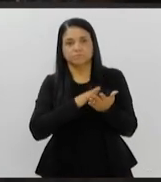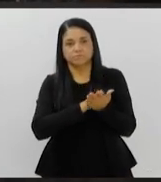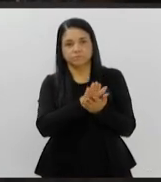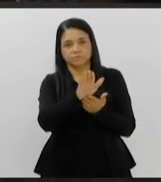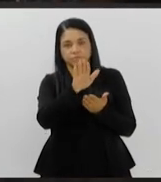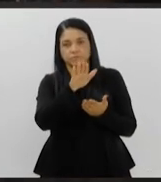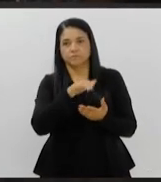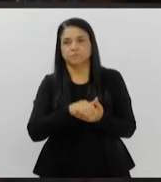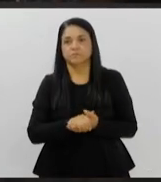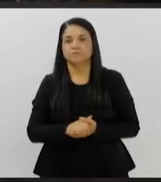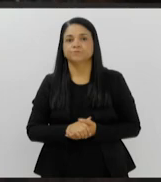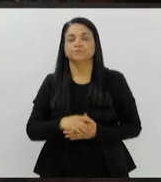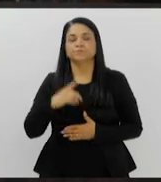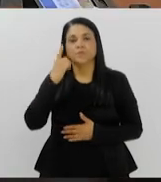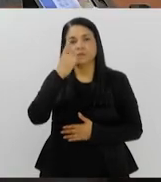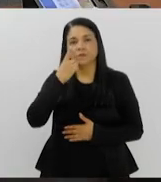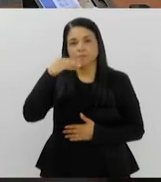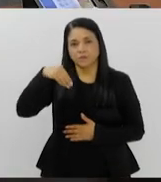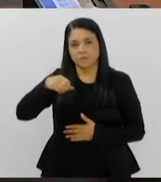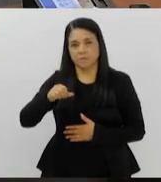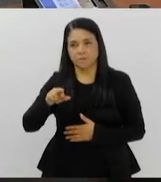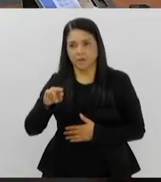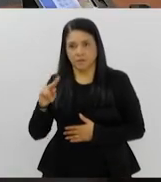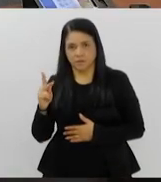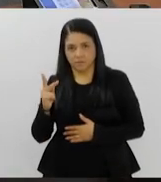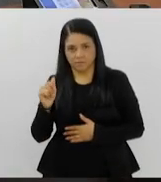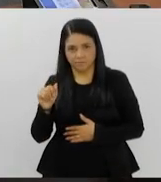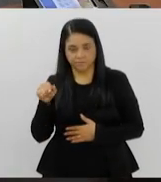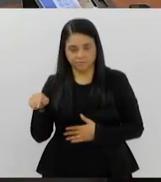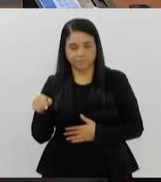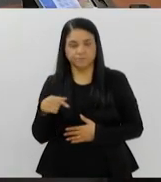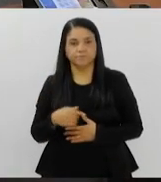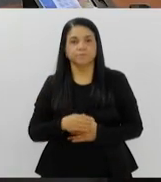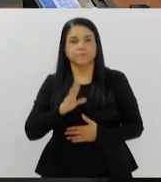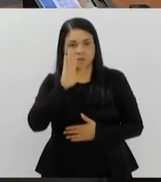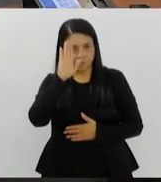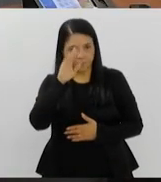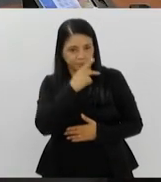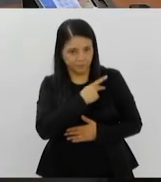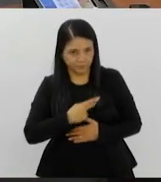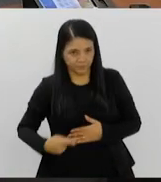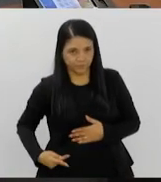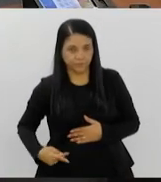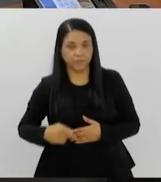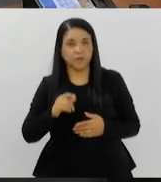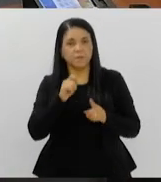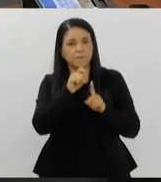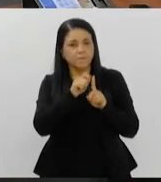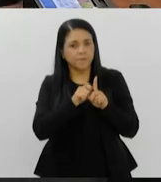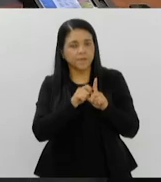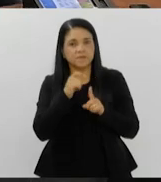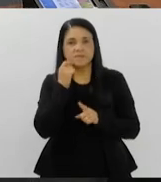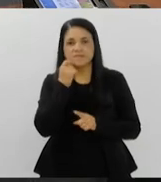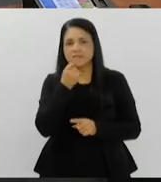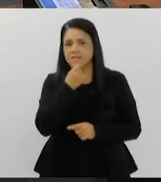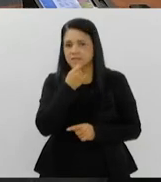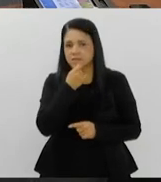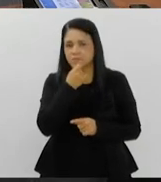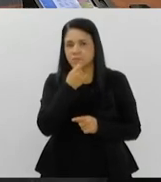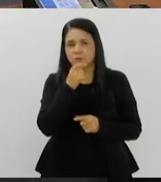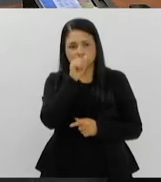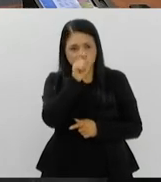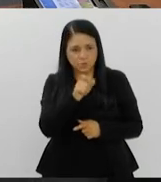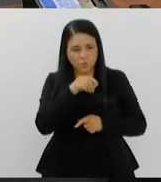promulgação. Deputada Marta Rocha. Presidente, no mês de setembro, a pessoa indicada para